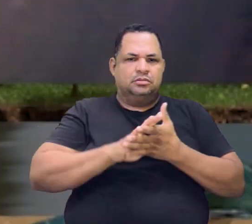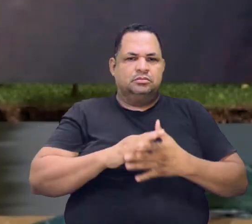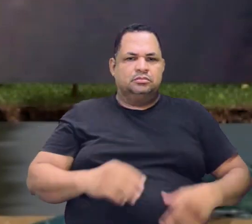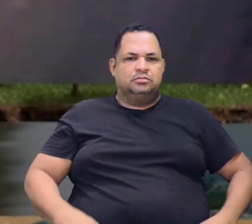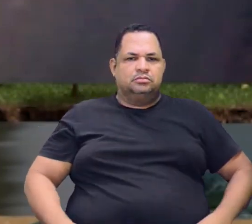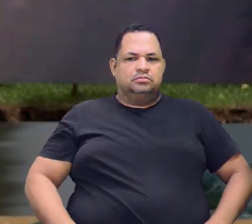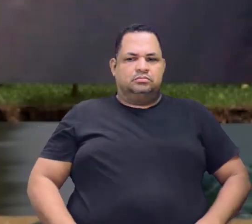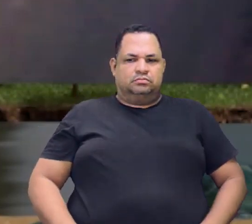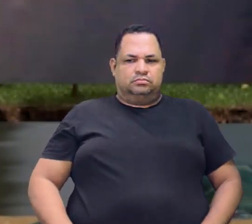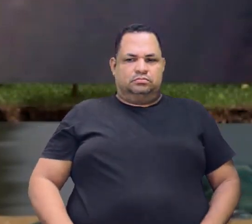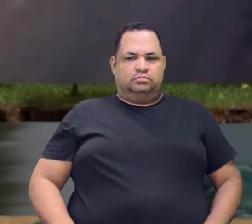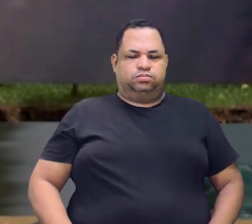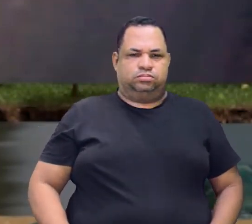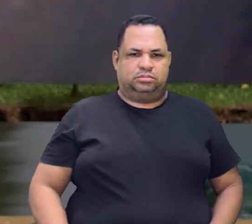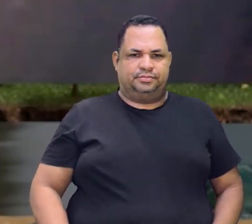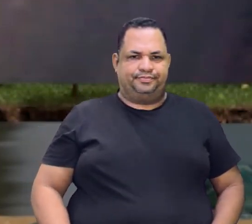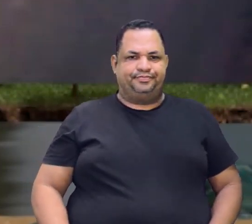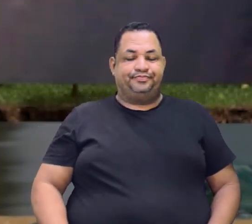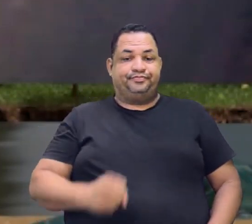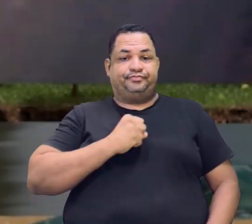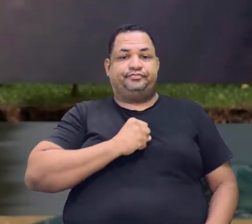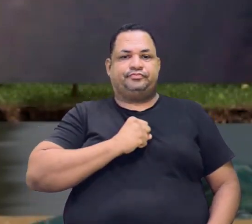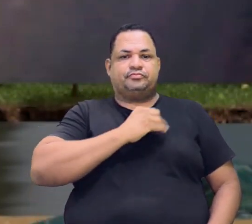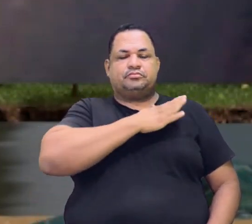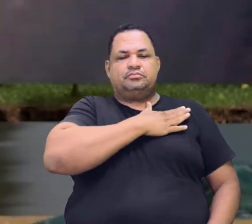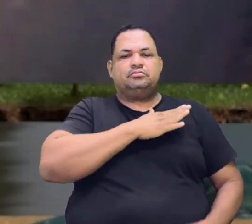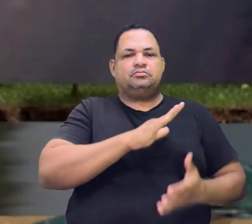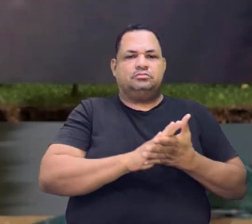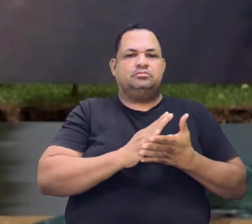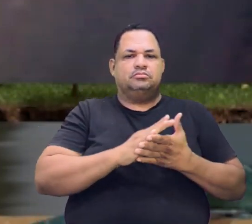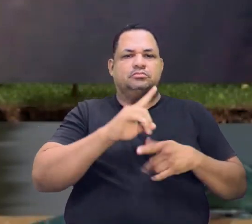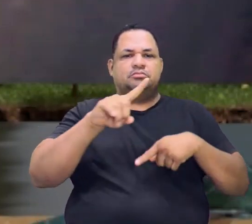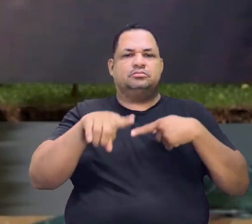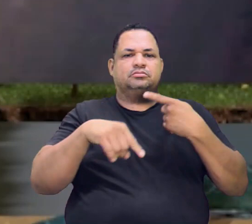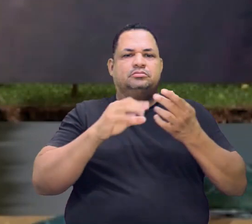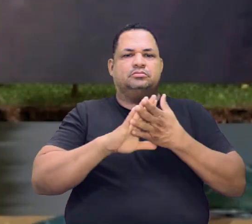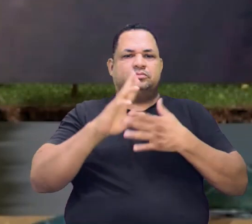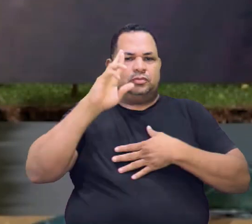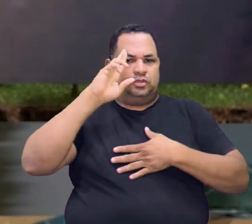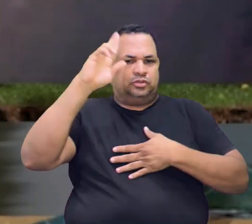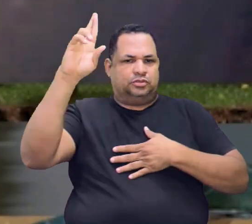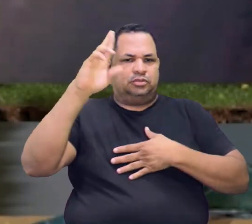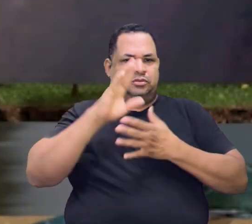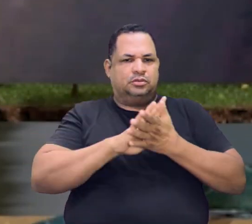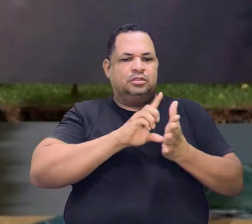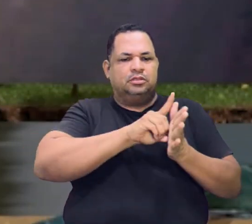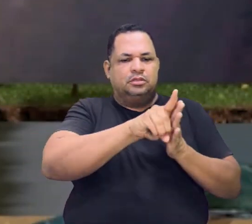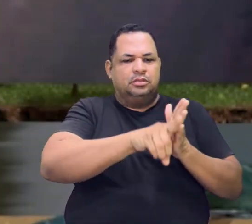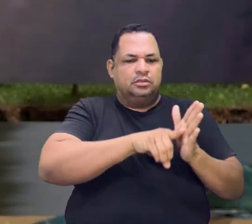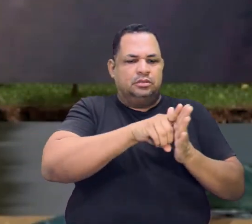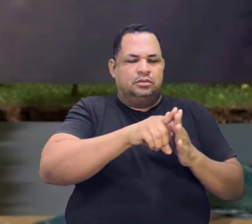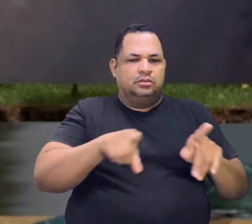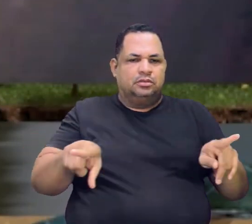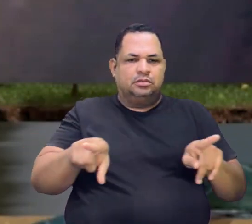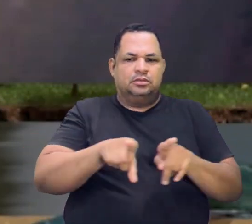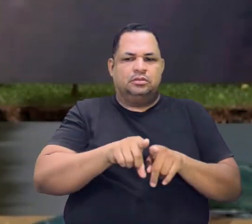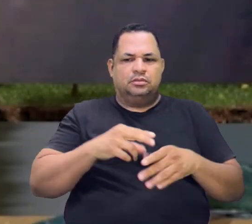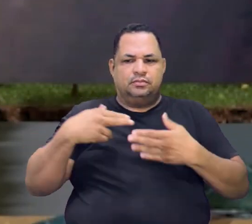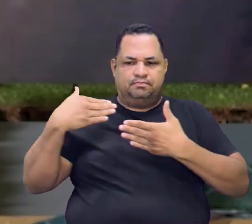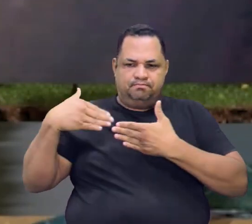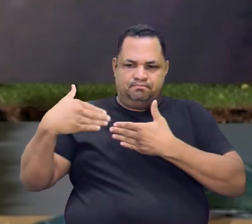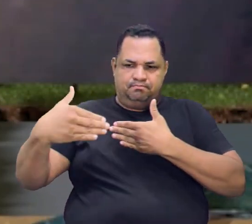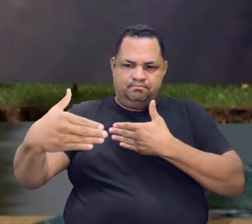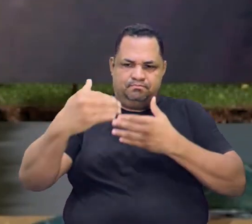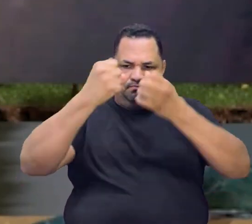foi militar e acabou assumindo aí a Estrada de Ferro, Madeira, Mamoré. Então, no decorrer